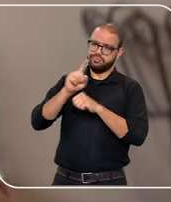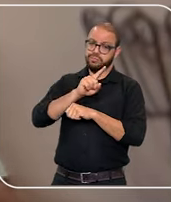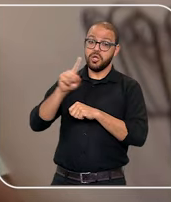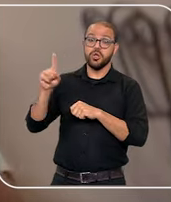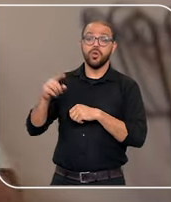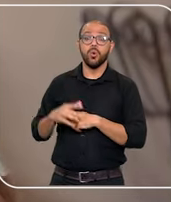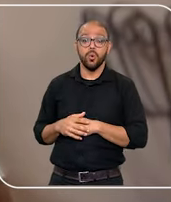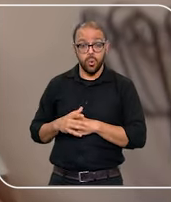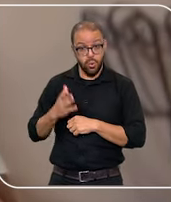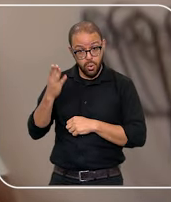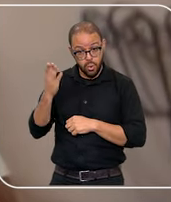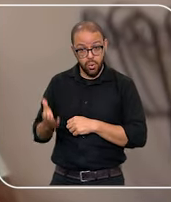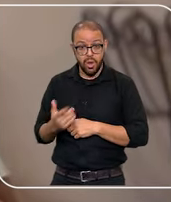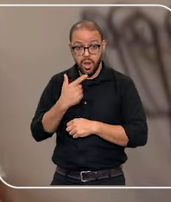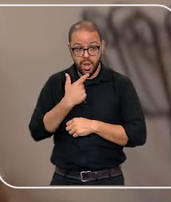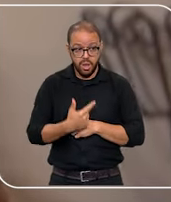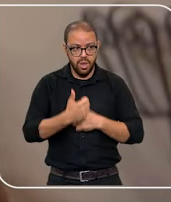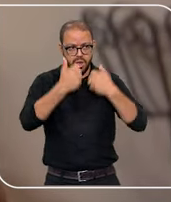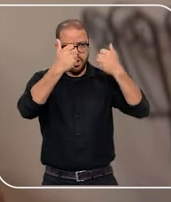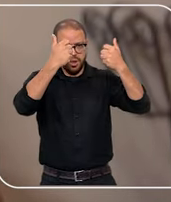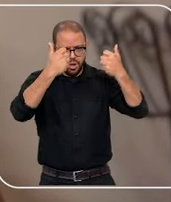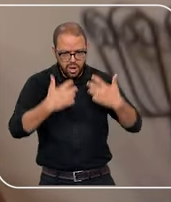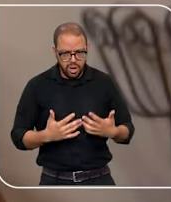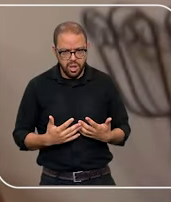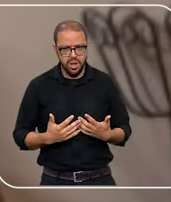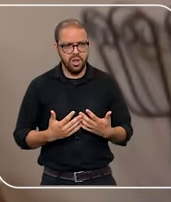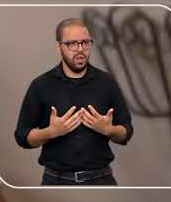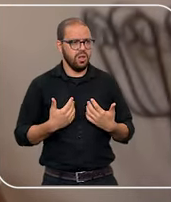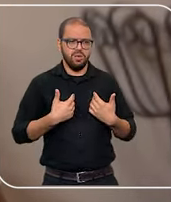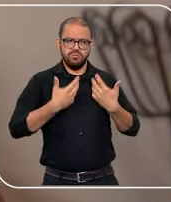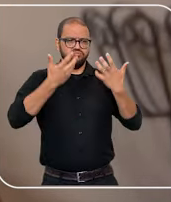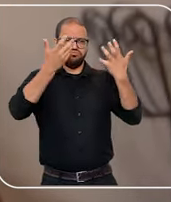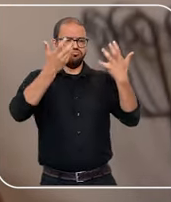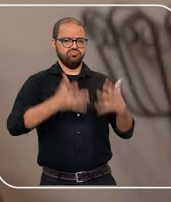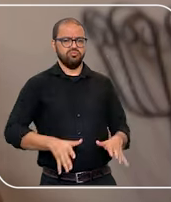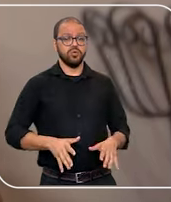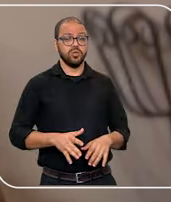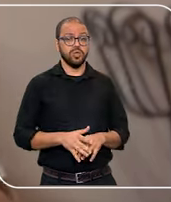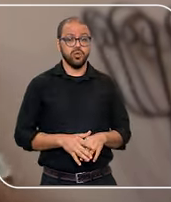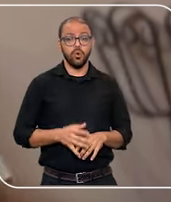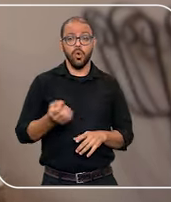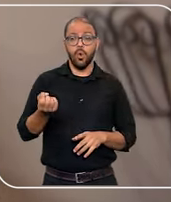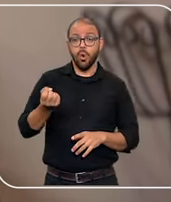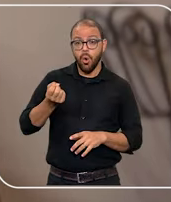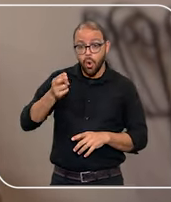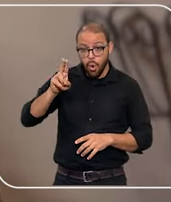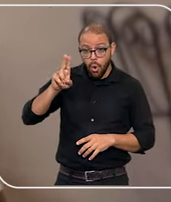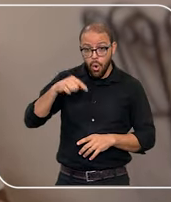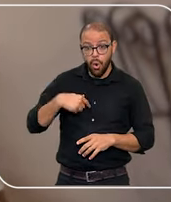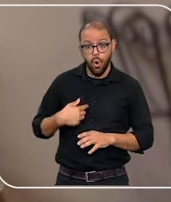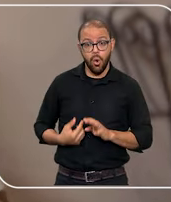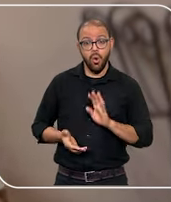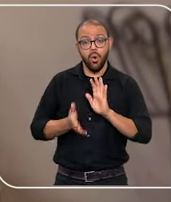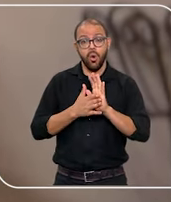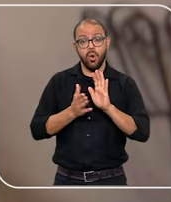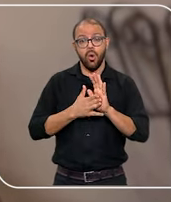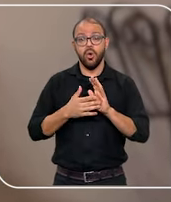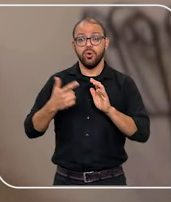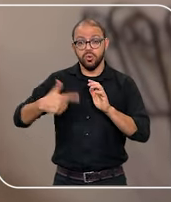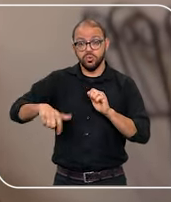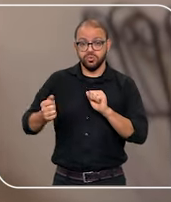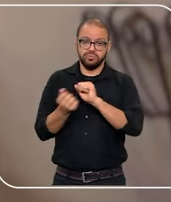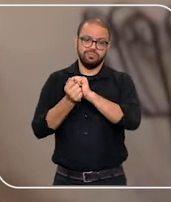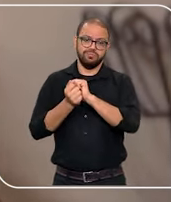quais sejam, quando as partes se manifestarem expressamente pelo desinteresse ou quando a demanda não admitir